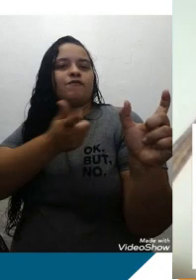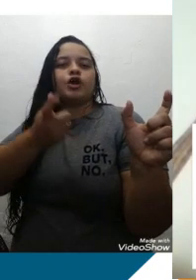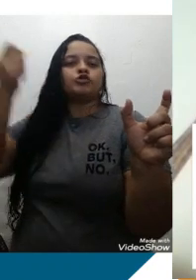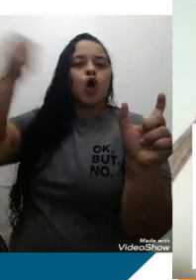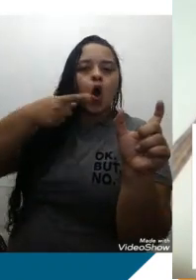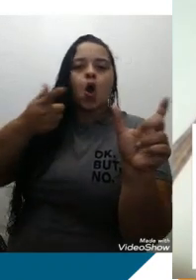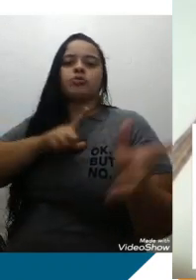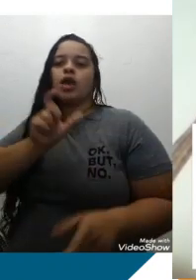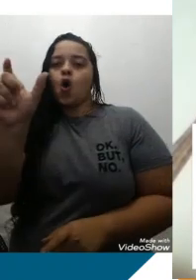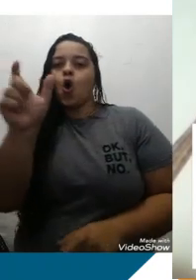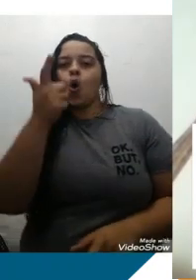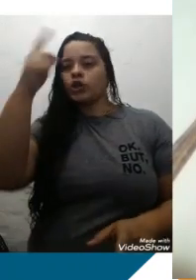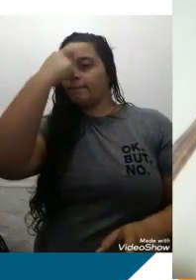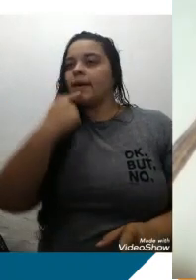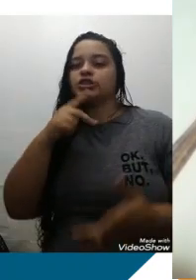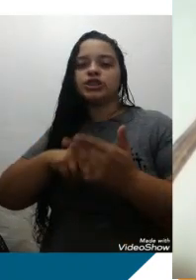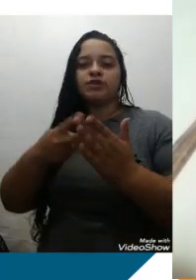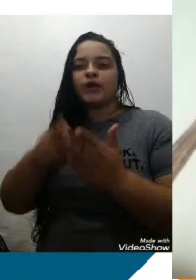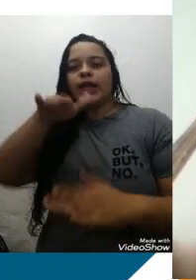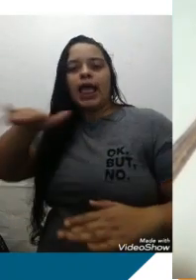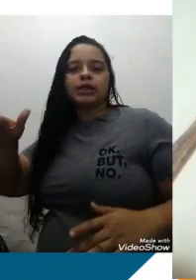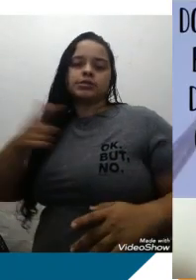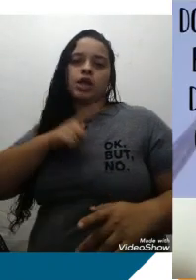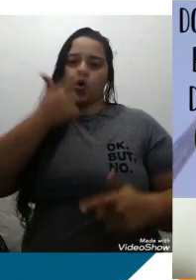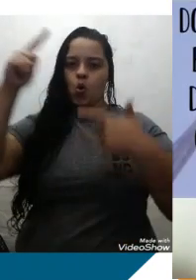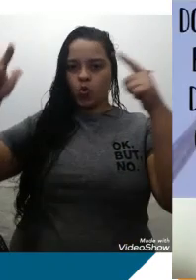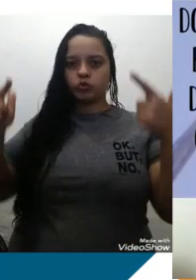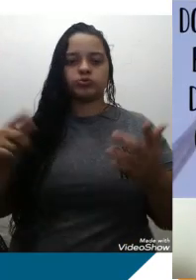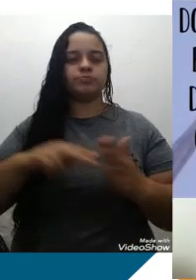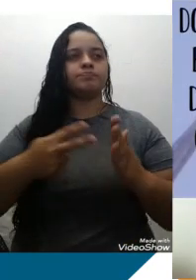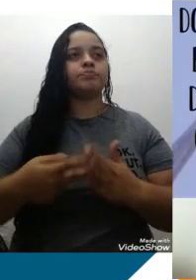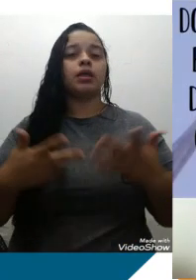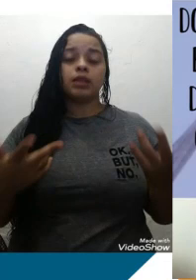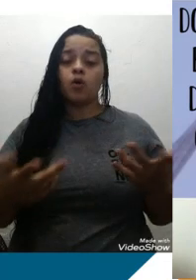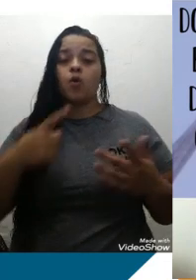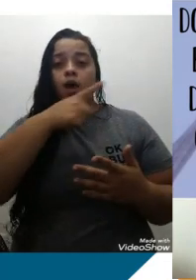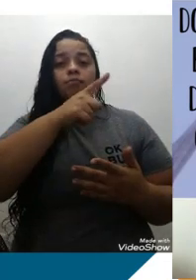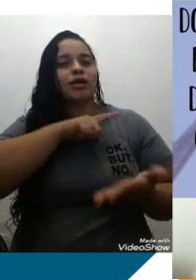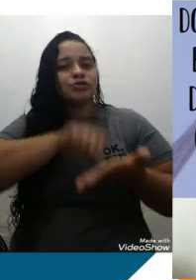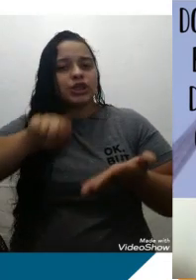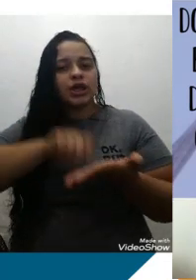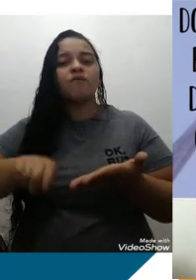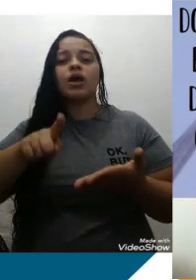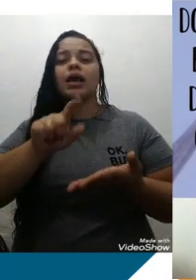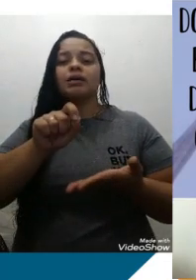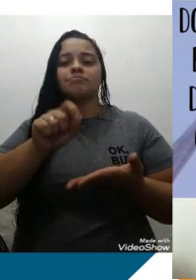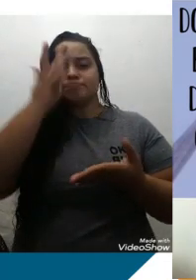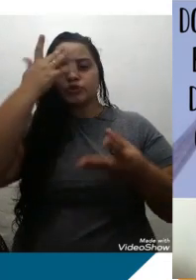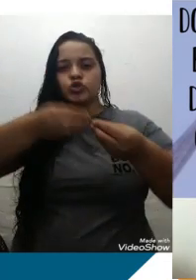ideia. Mas acontece que boa parte desses textos escritos eles foram destruídos pelos espanhóis, que consideravam que eles